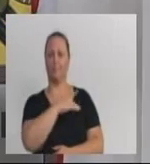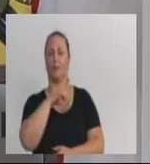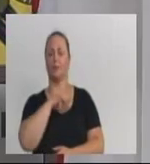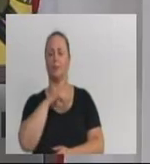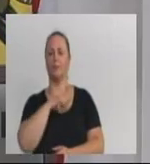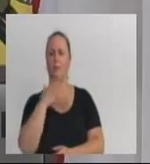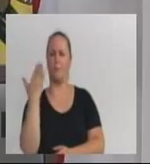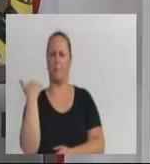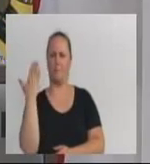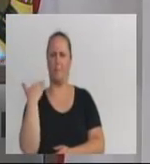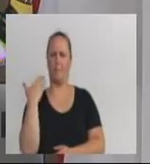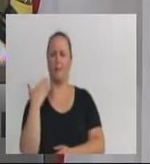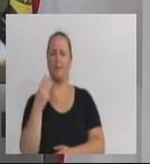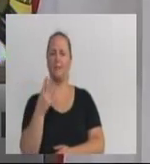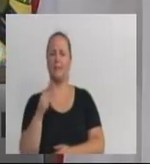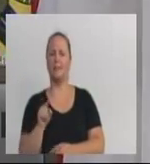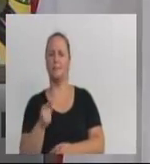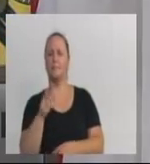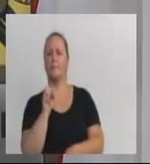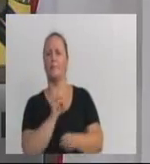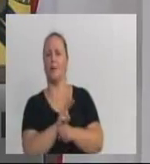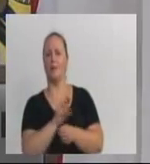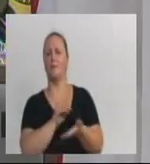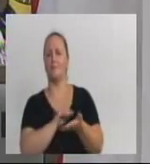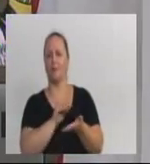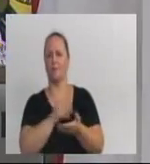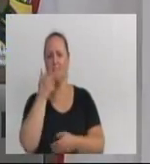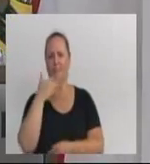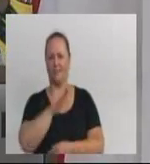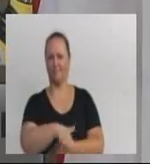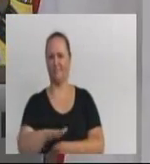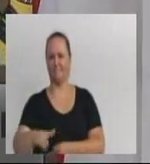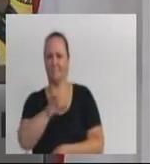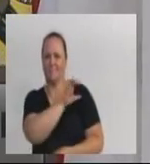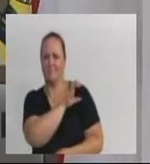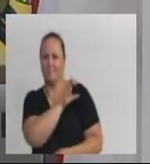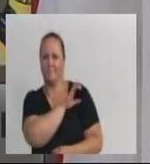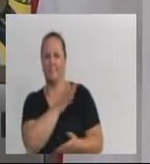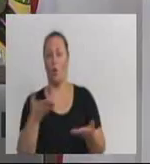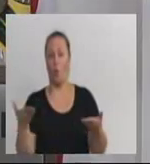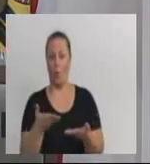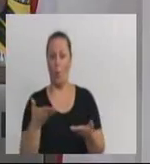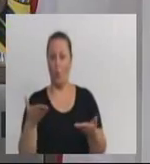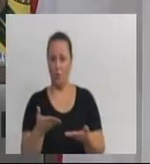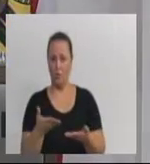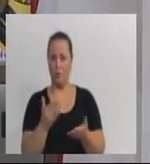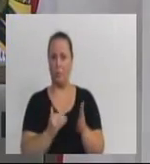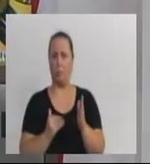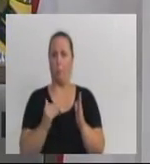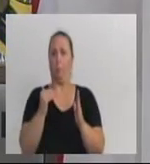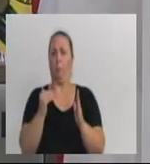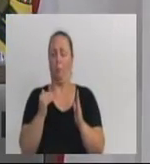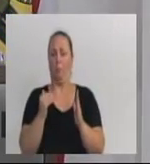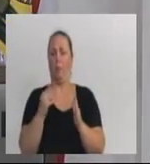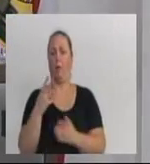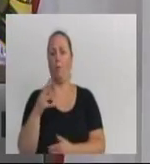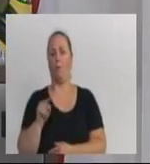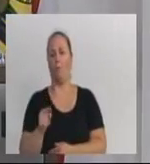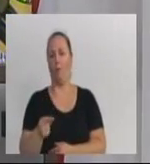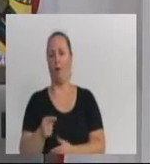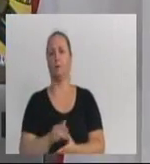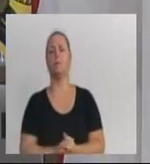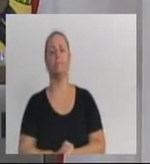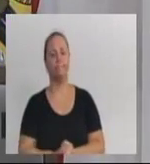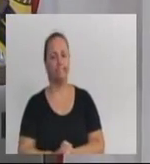o déficit de vagas no município, senhores. 4 mil. Quanto às creches do governo federal, para não dizer que não falei das flores,